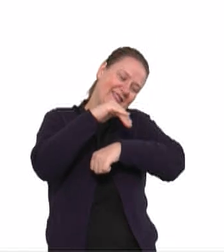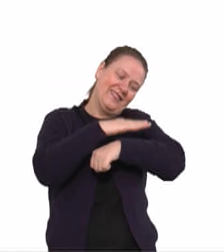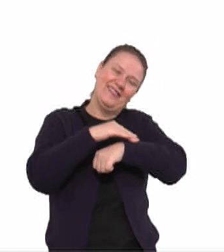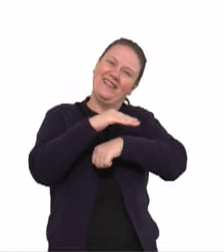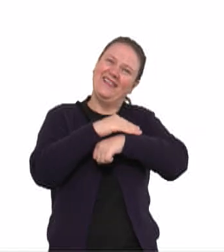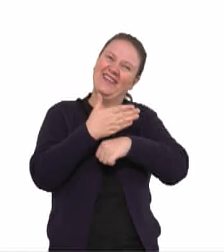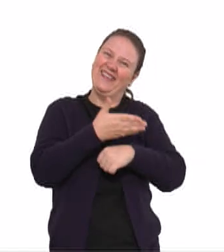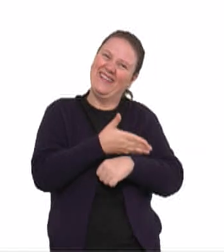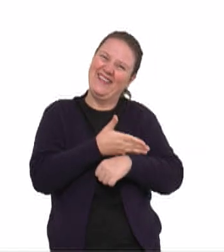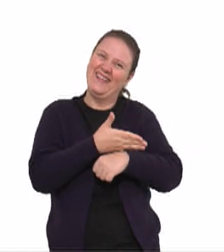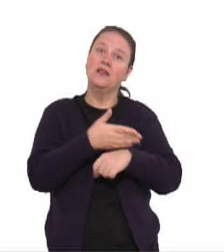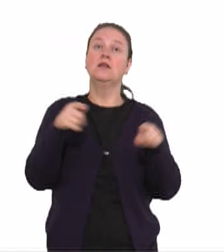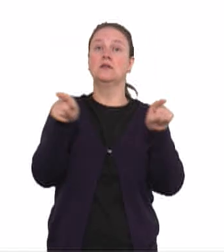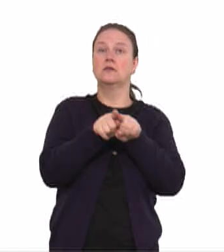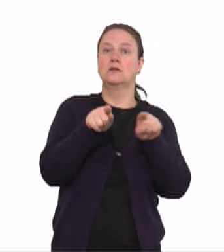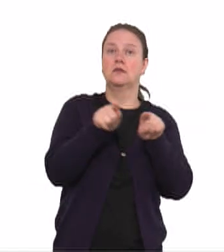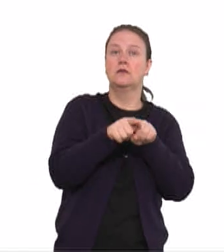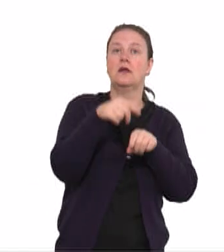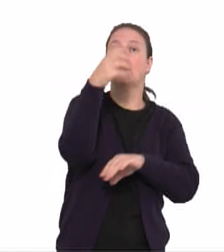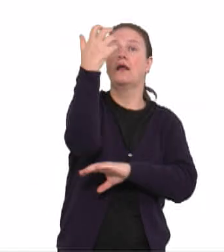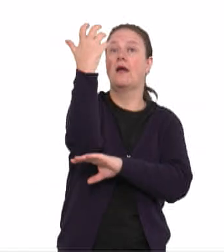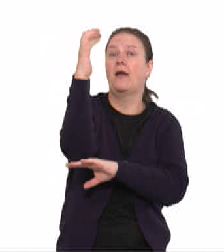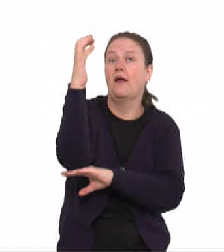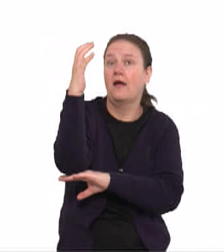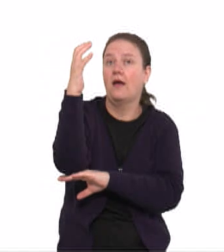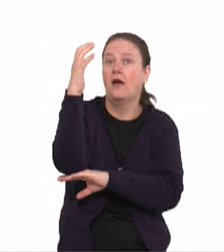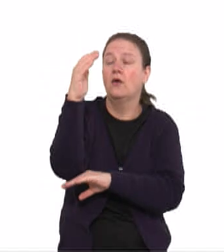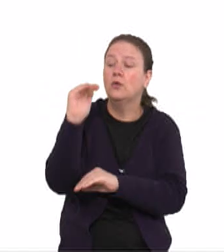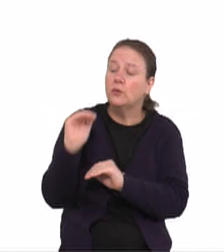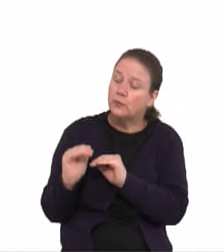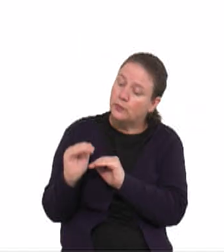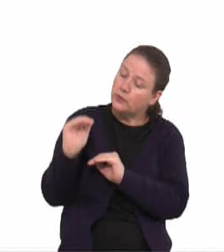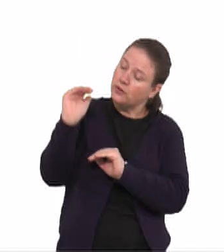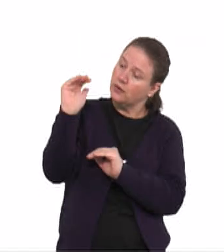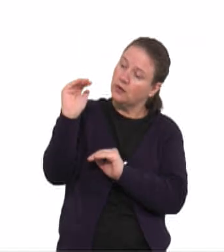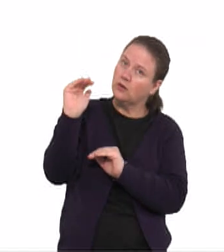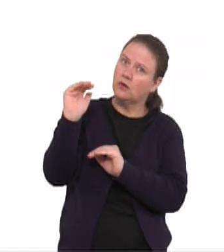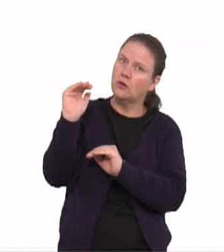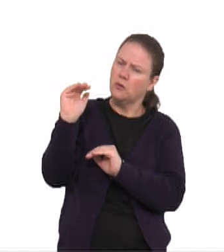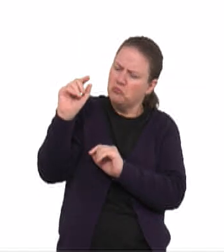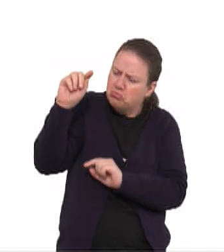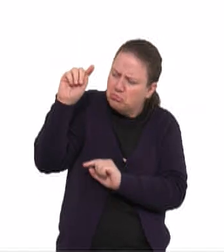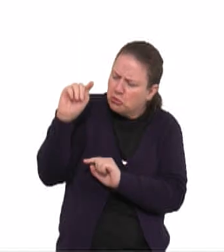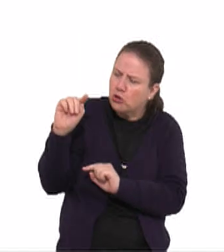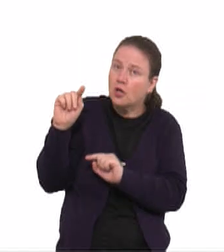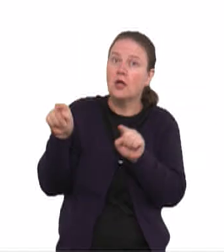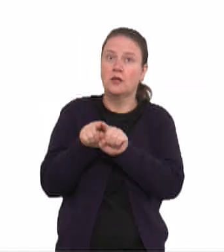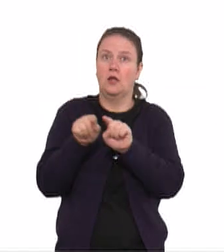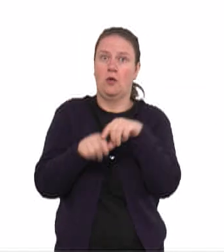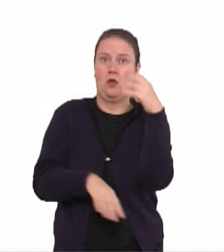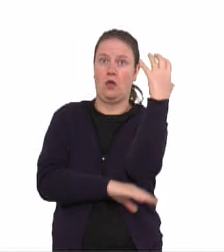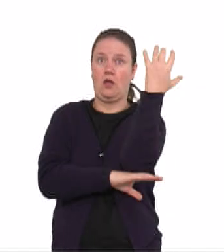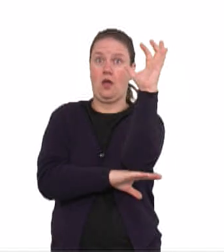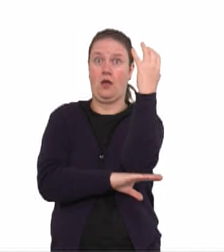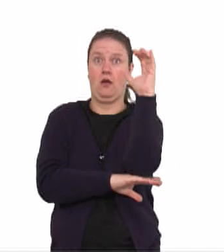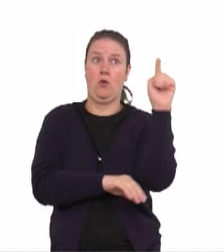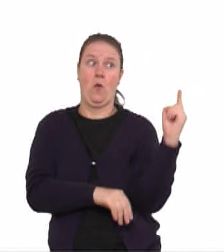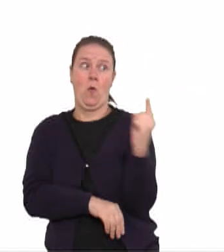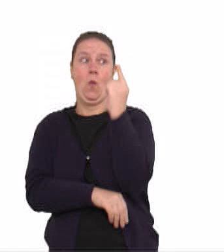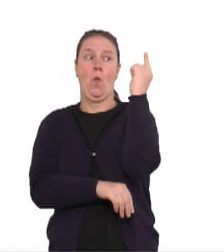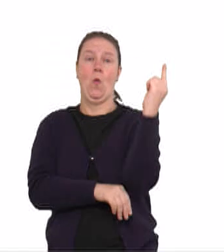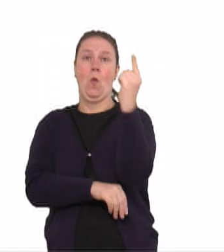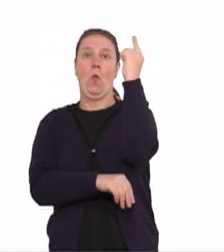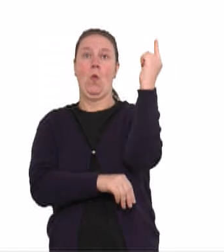sei. Tem árvores recém-plantadas e as centenárias, aquelas que produzem